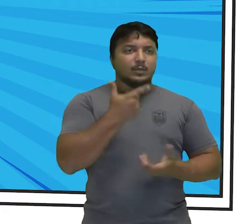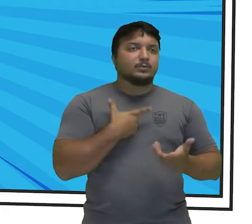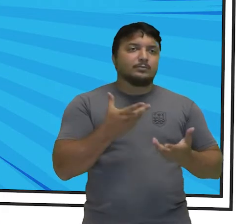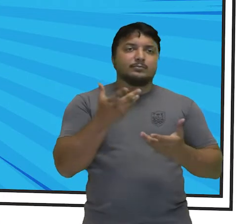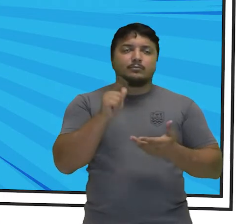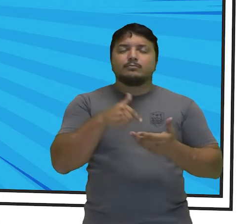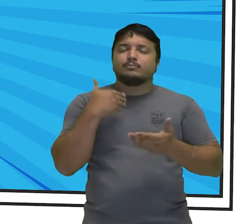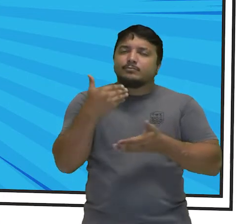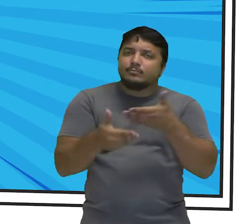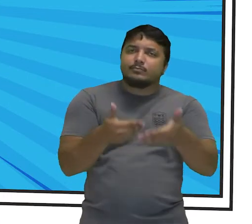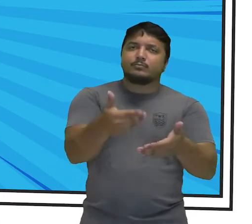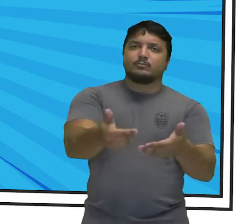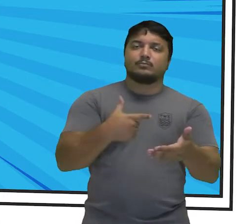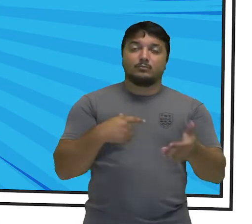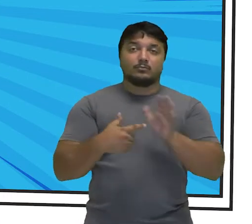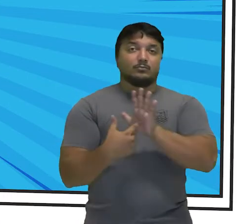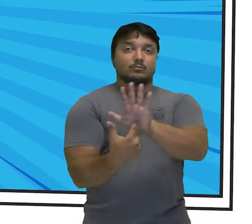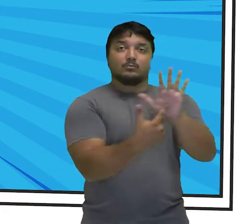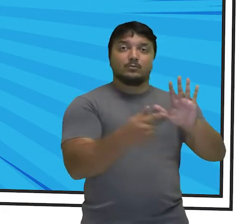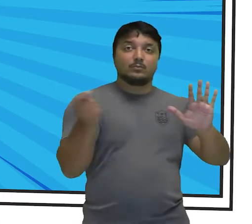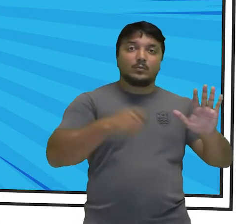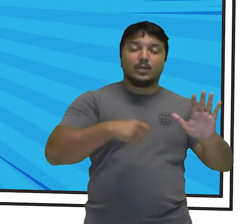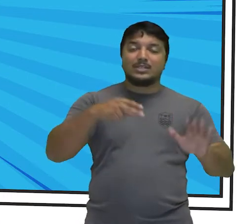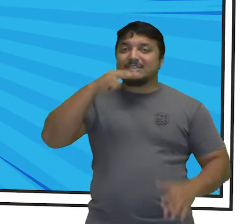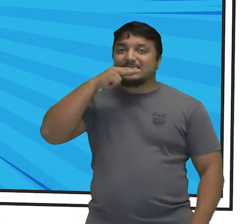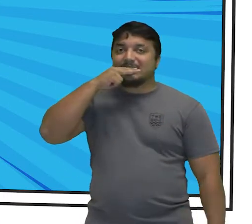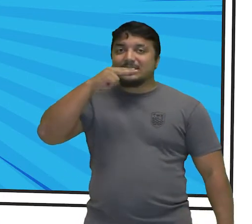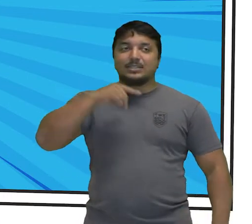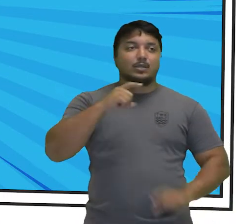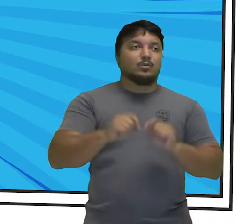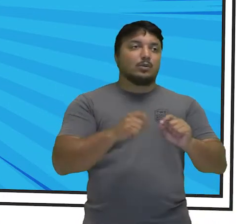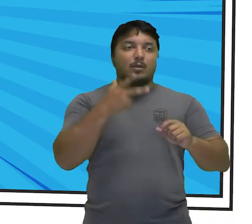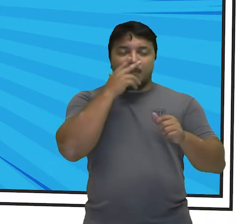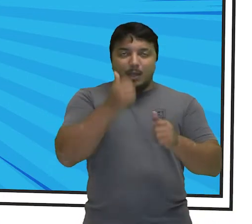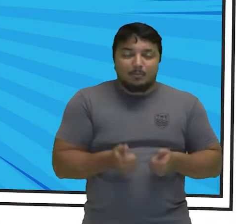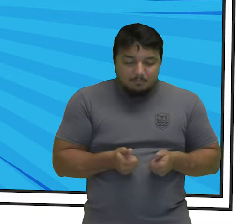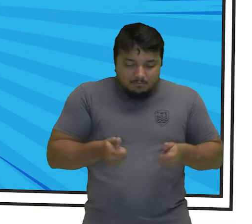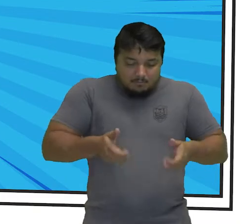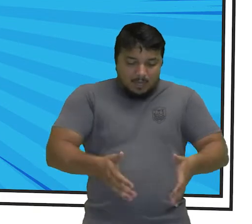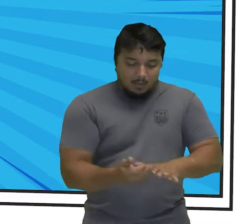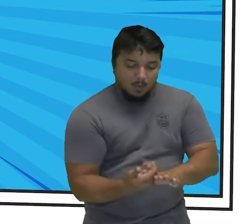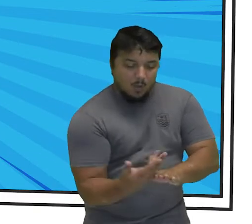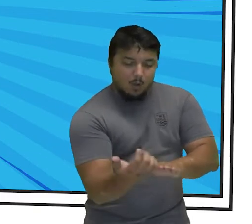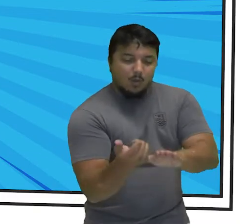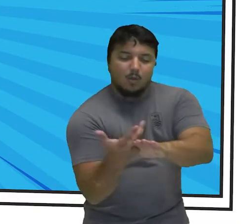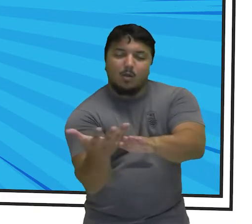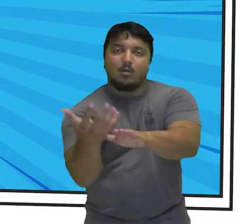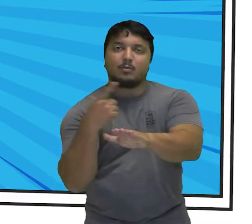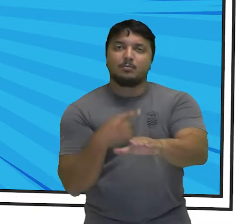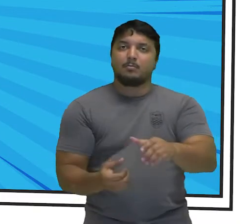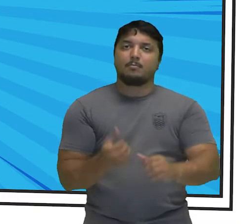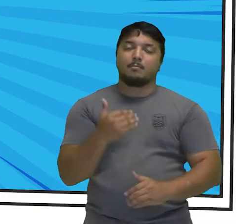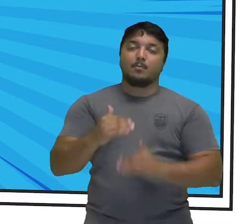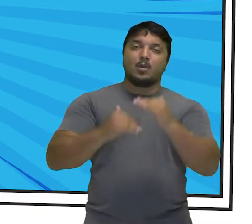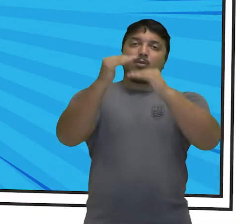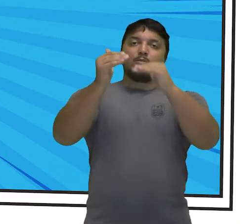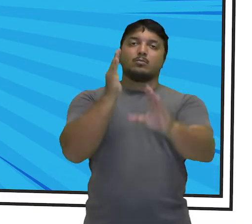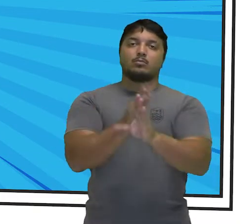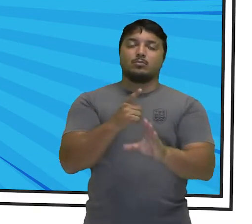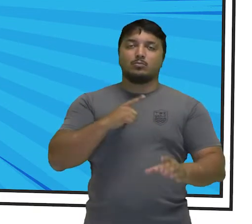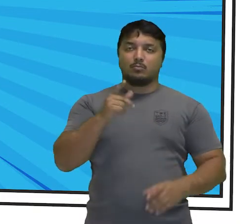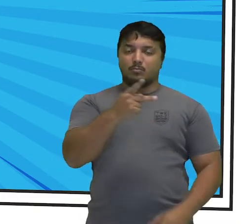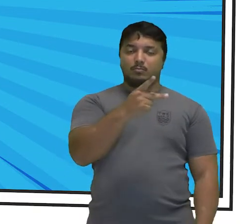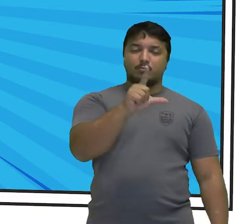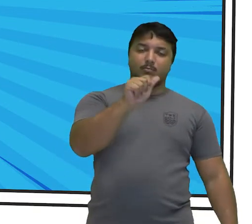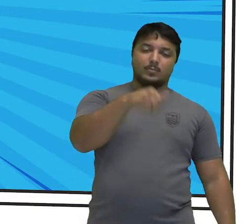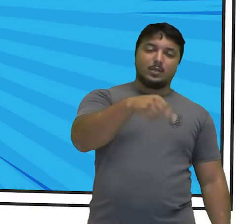configuração, onde nós destacamos na cana-de-açúcar o plantio, o desenvolvimento produtivo através do